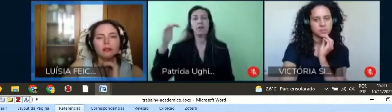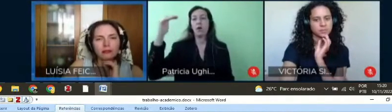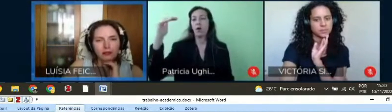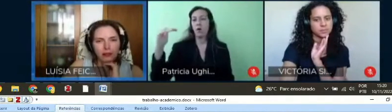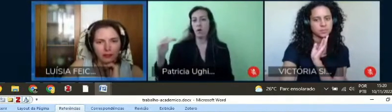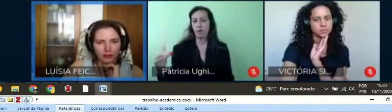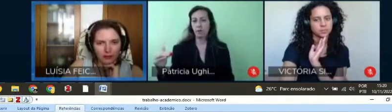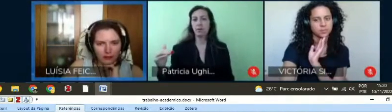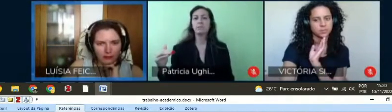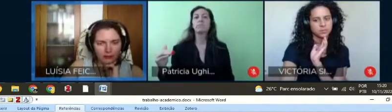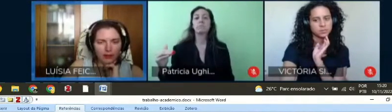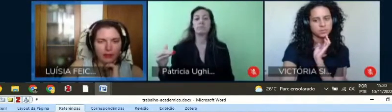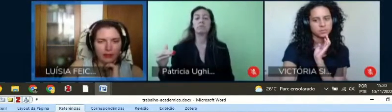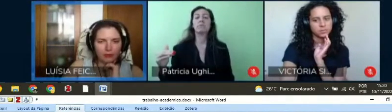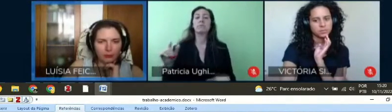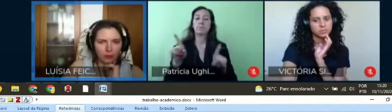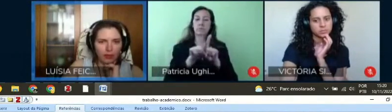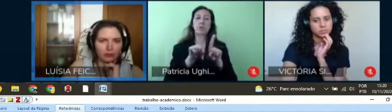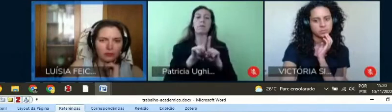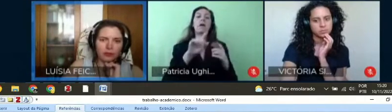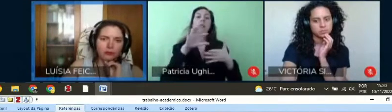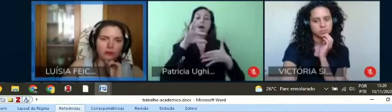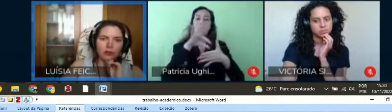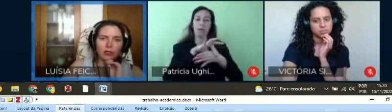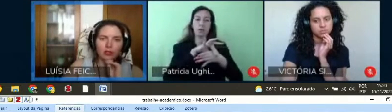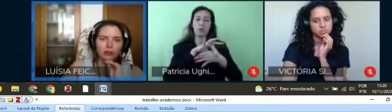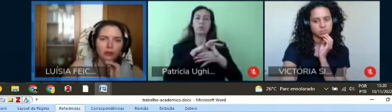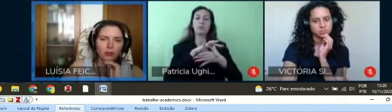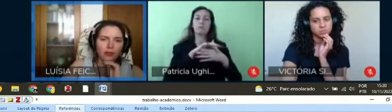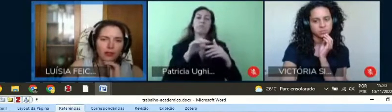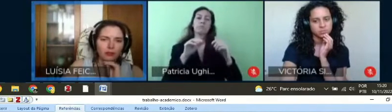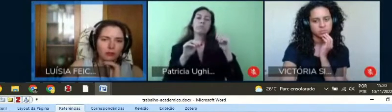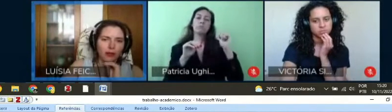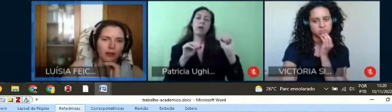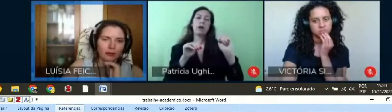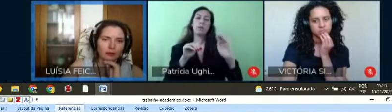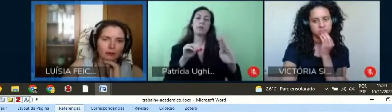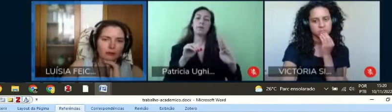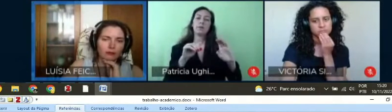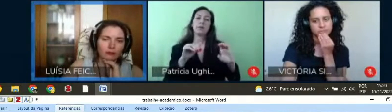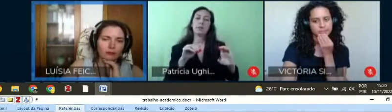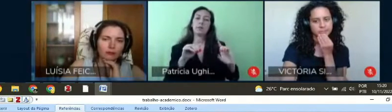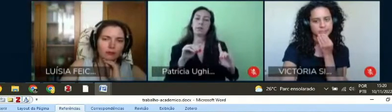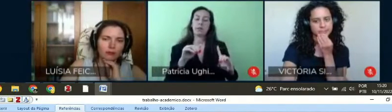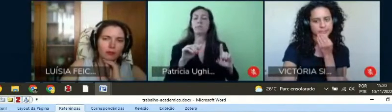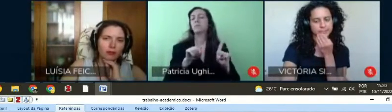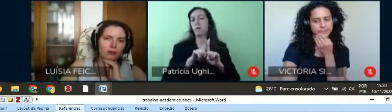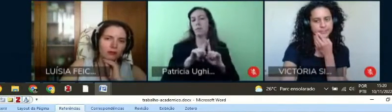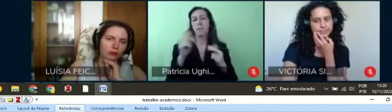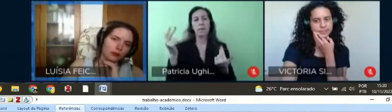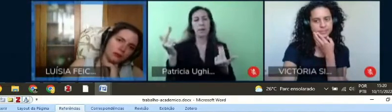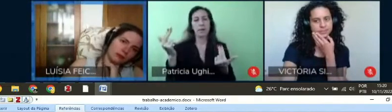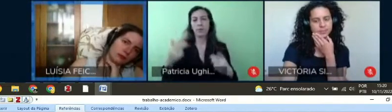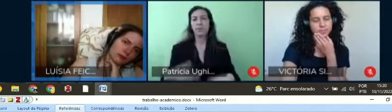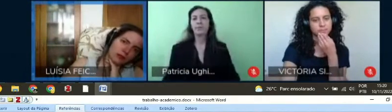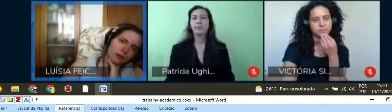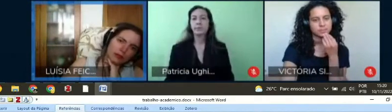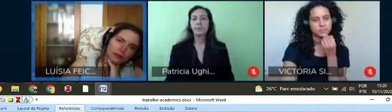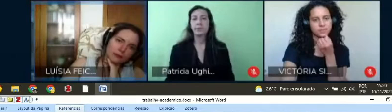texto, se segue para o anexo. Então, se o anexo A